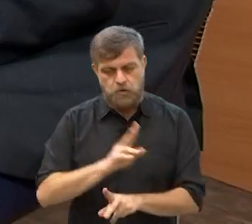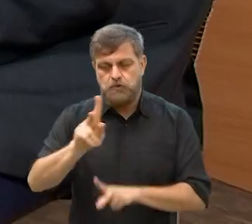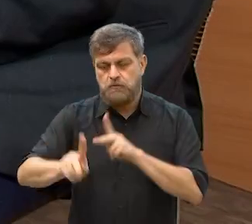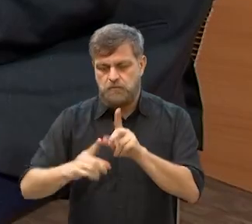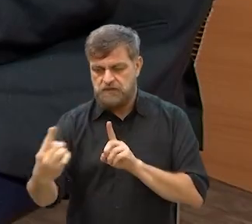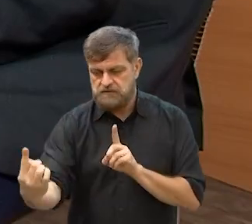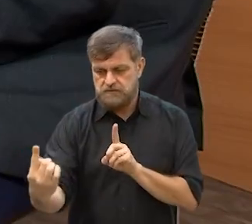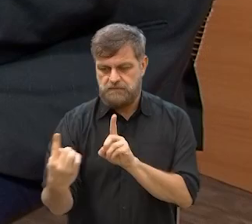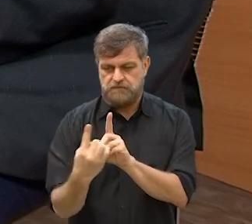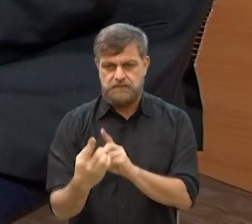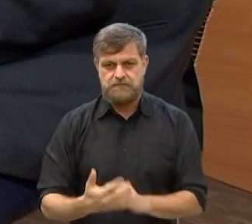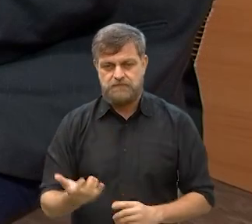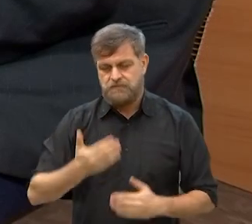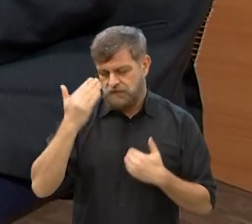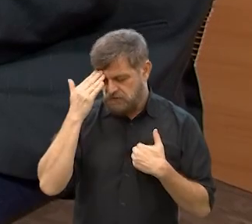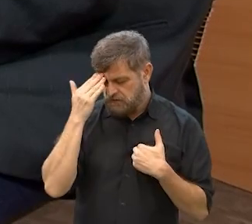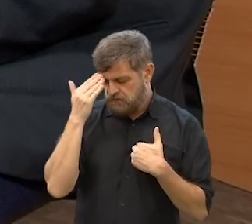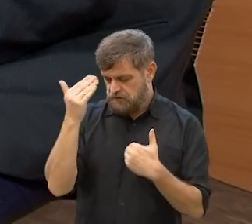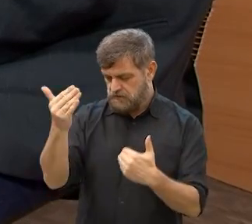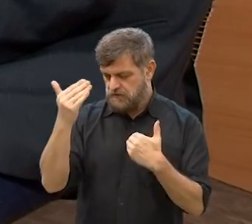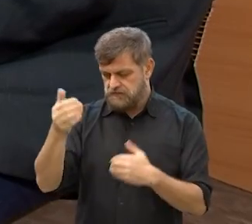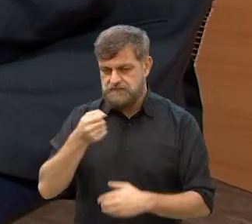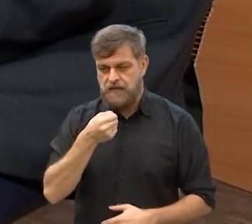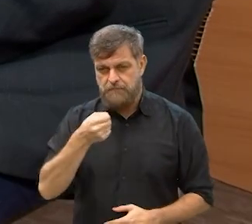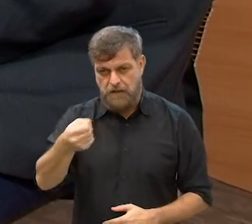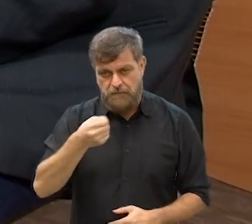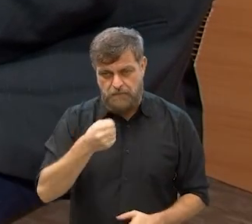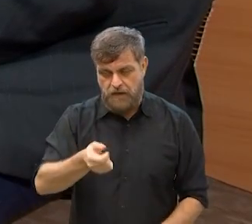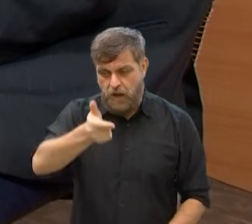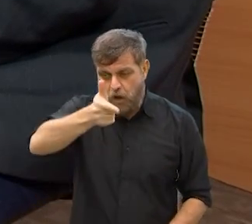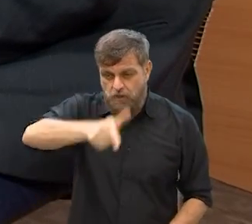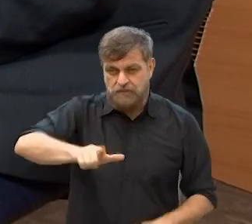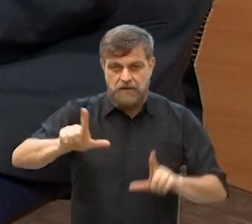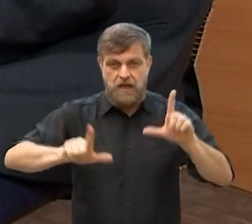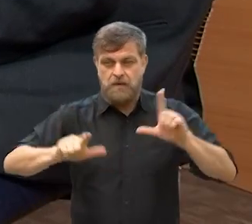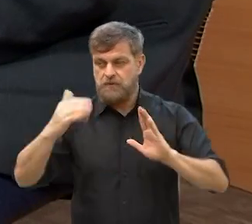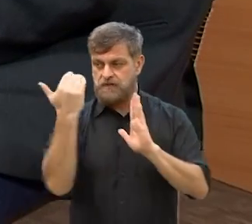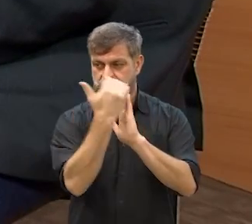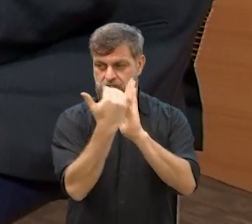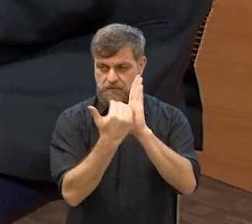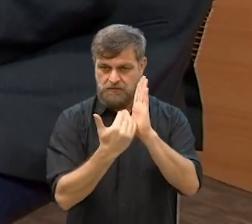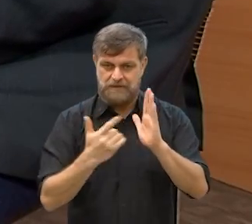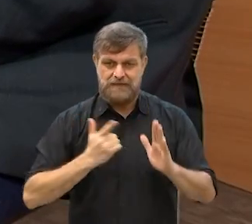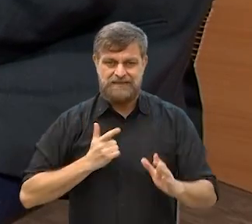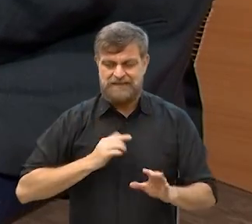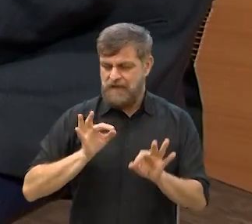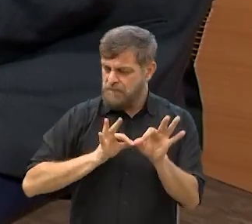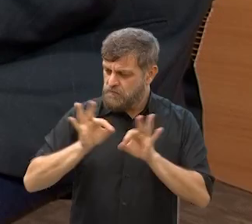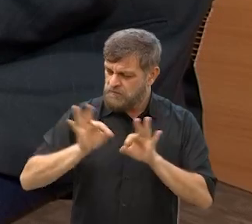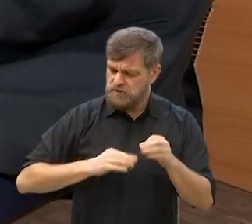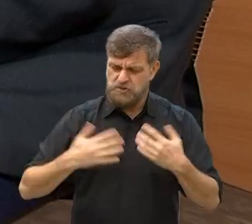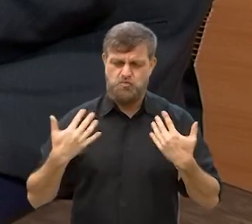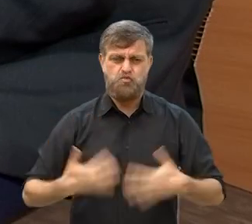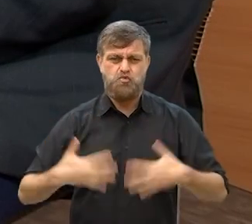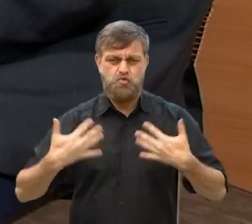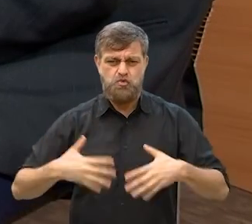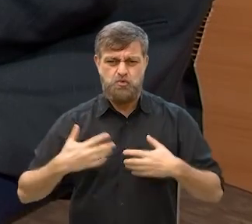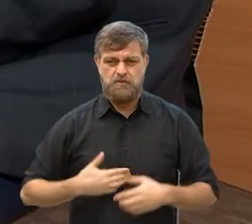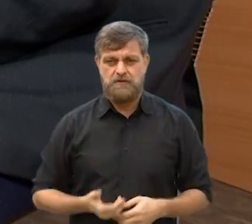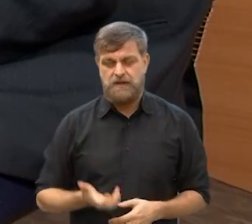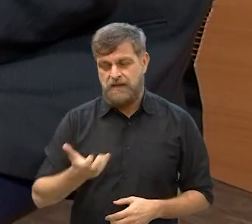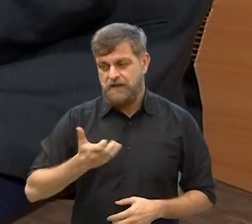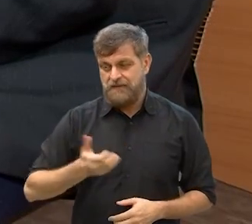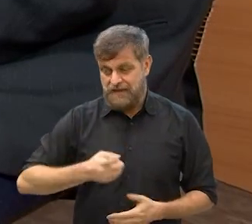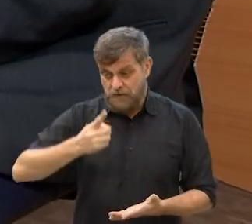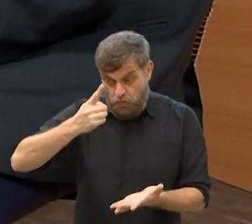população. Vereador, eu queria agradecer o senhor por participar mais uma vez do programa Em Pauta. A gente tem muito projeto para falar ainda, por isso eu